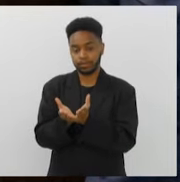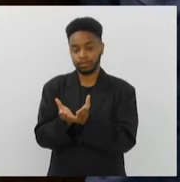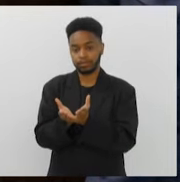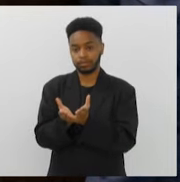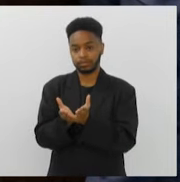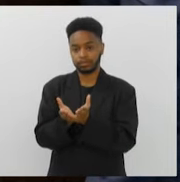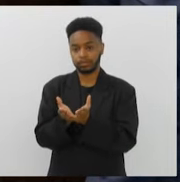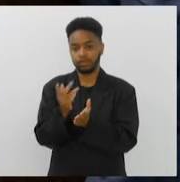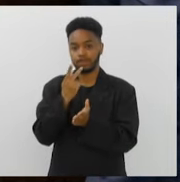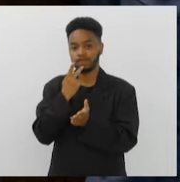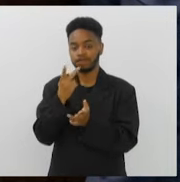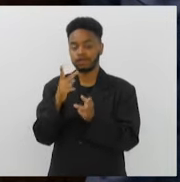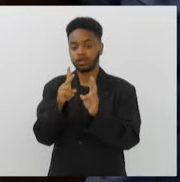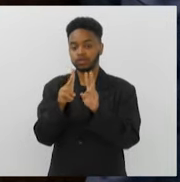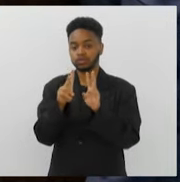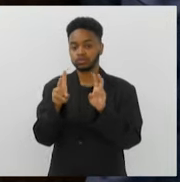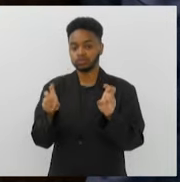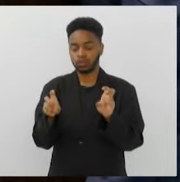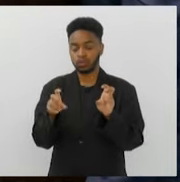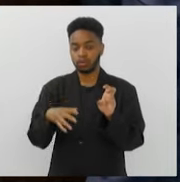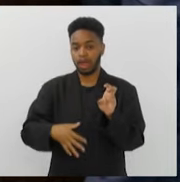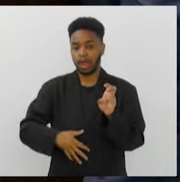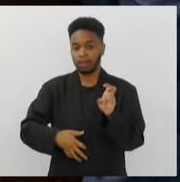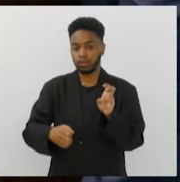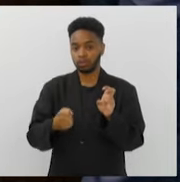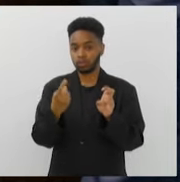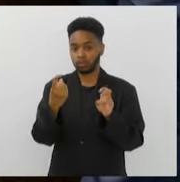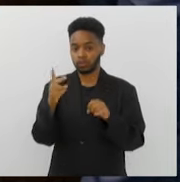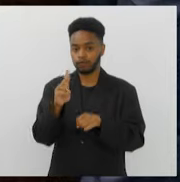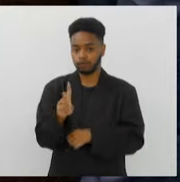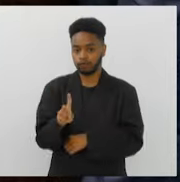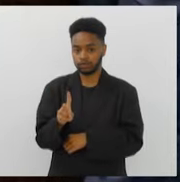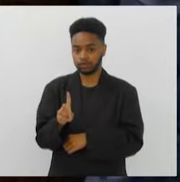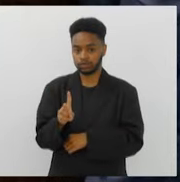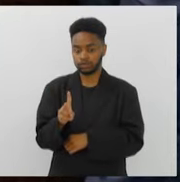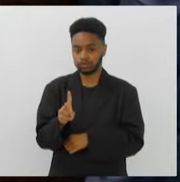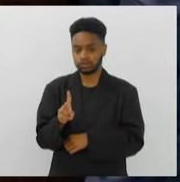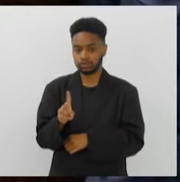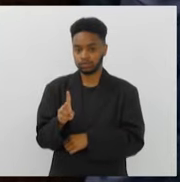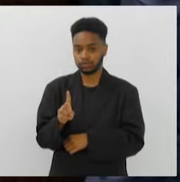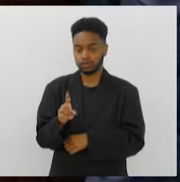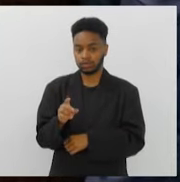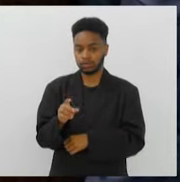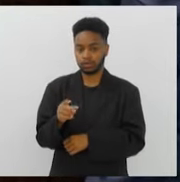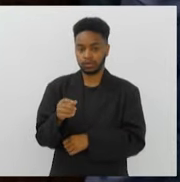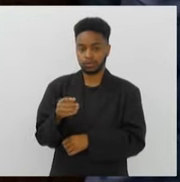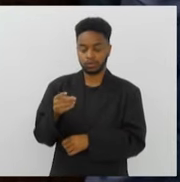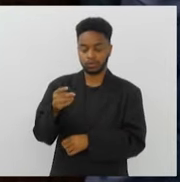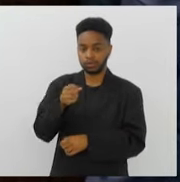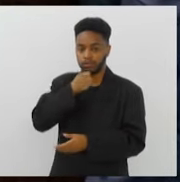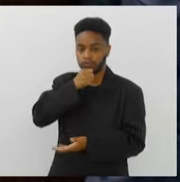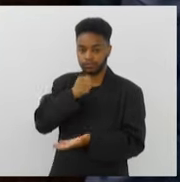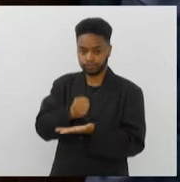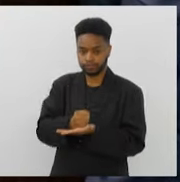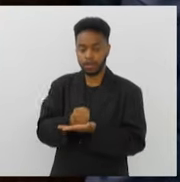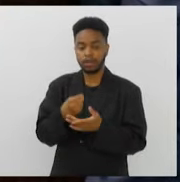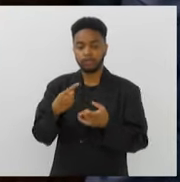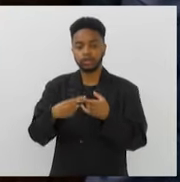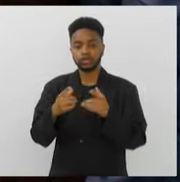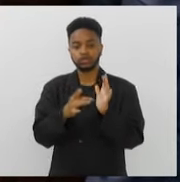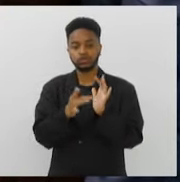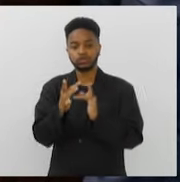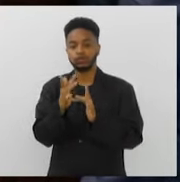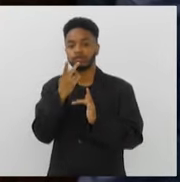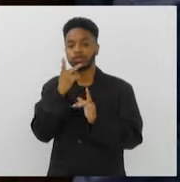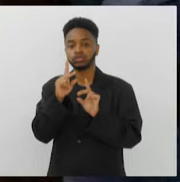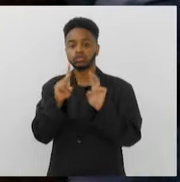fala sobre o aborto uma vez no Antigo Testamento, e Jesus toca nesse assunto, que o aborto